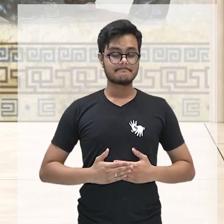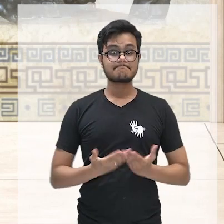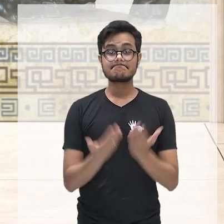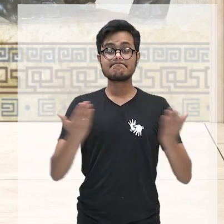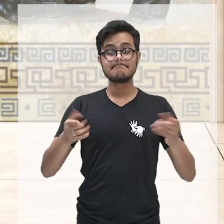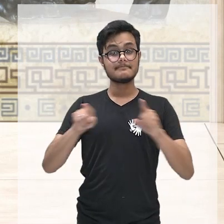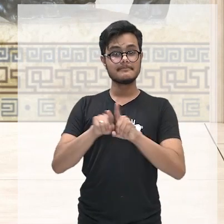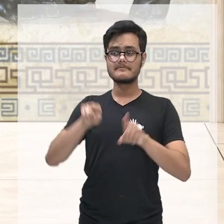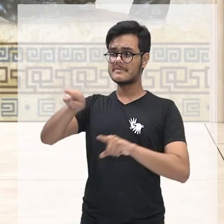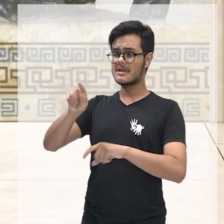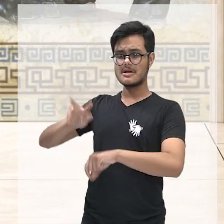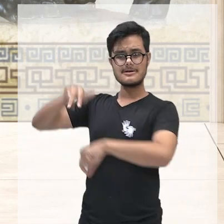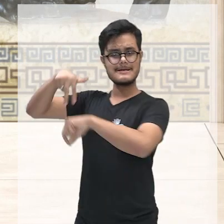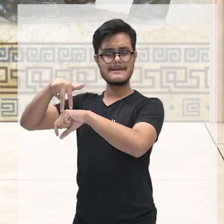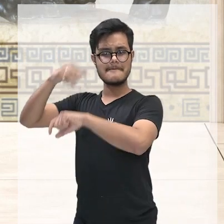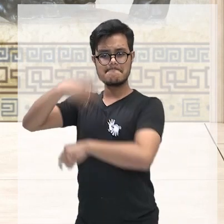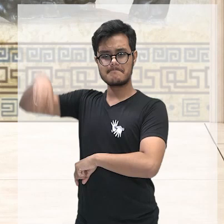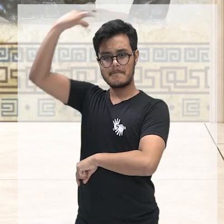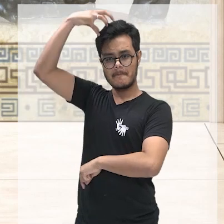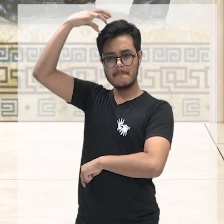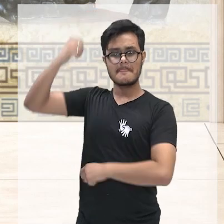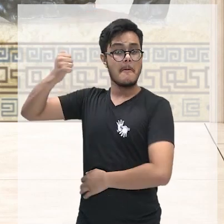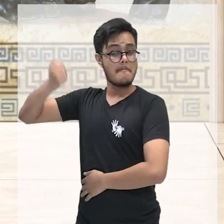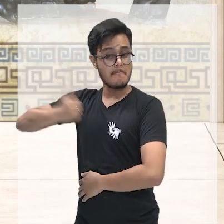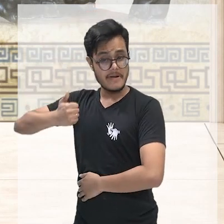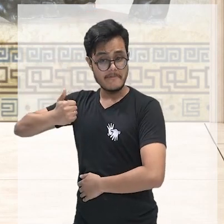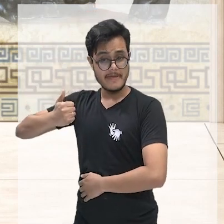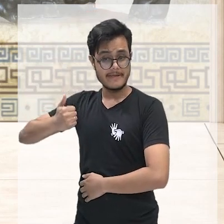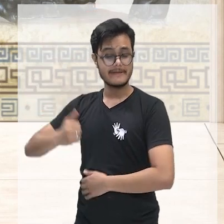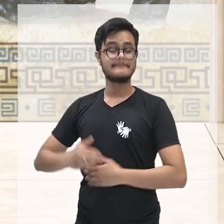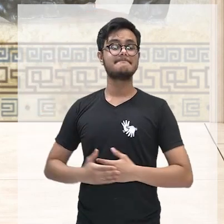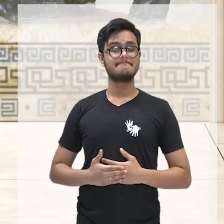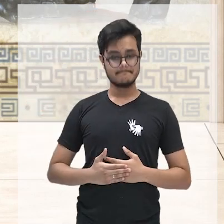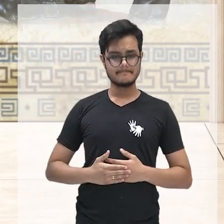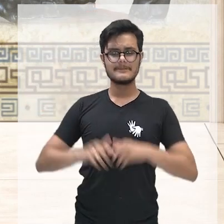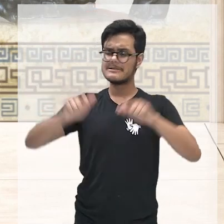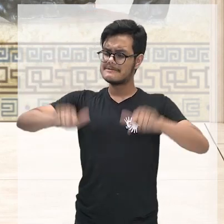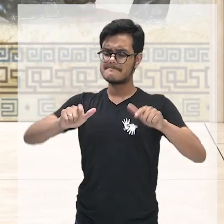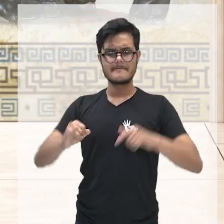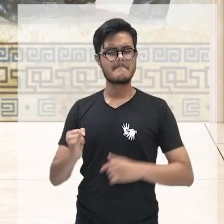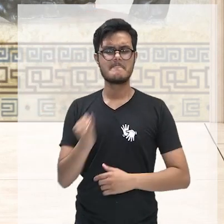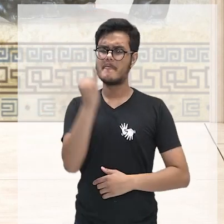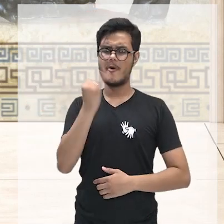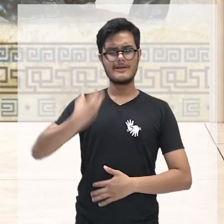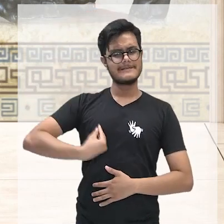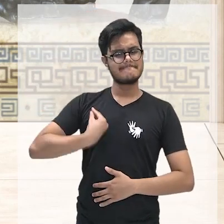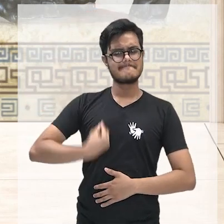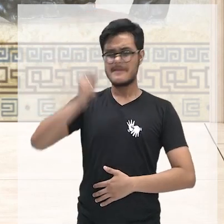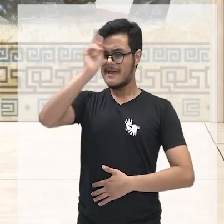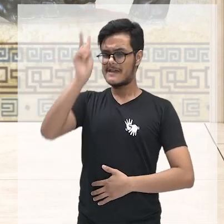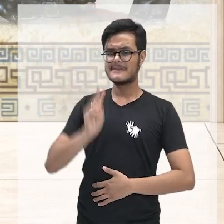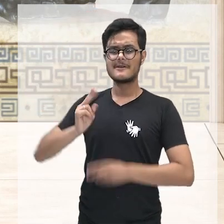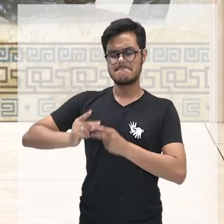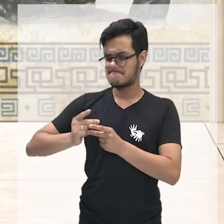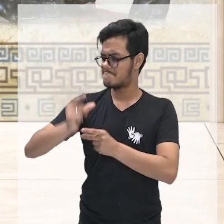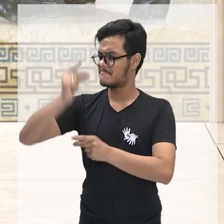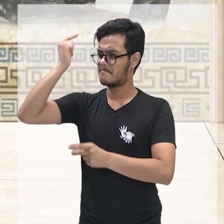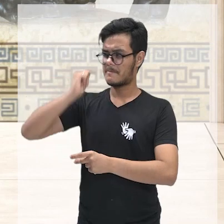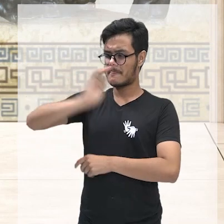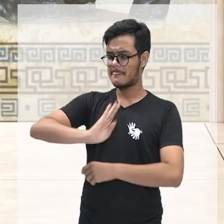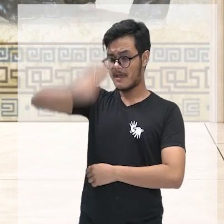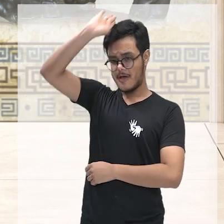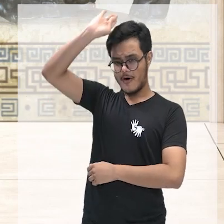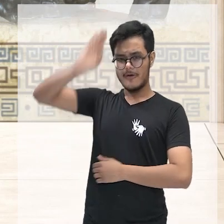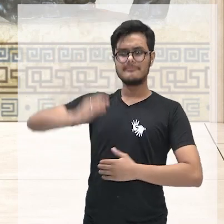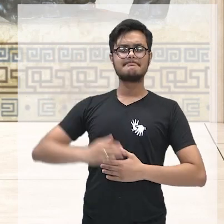tornou-se o primeiro rei de Roma da cidade tão importante na história antiga né que é Roma que